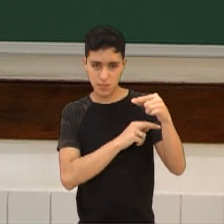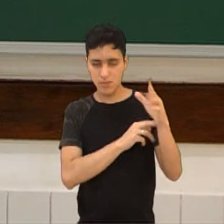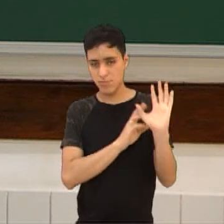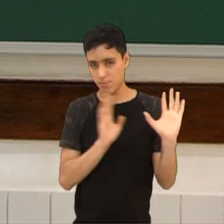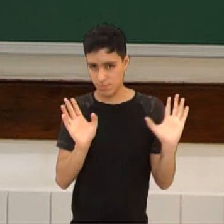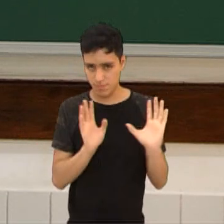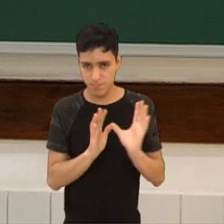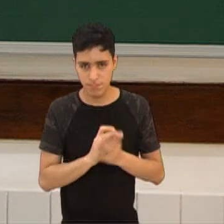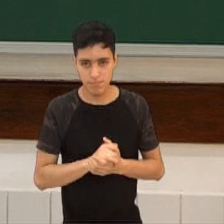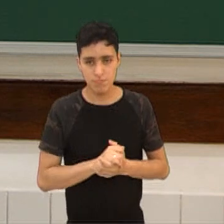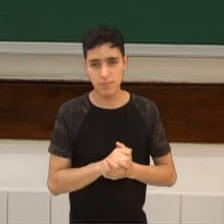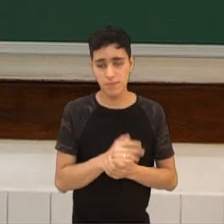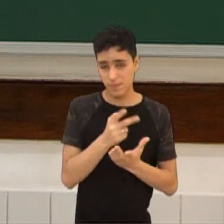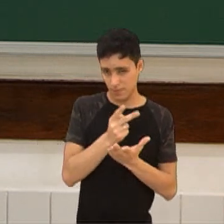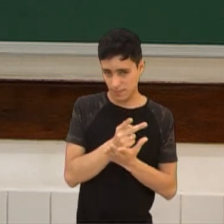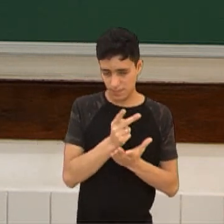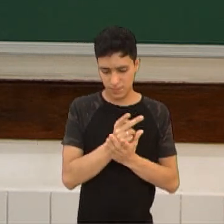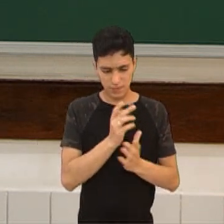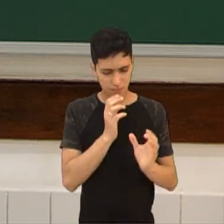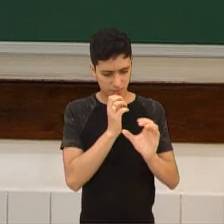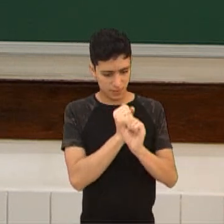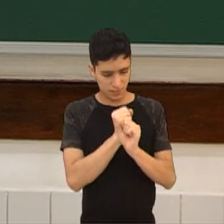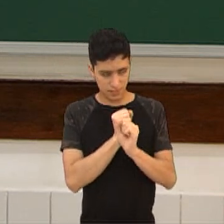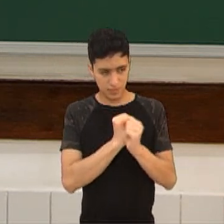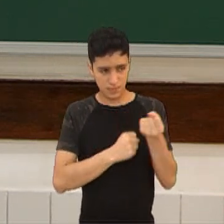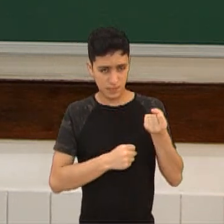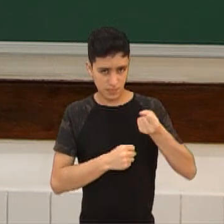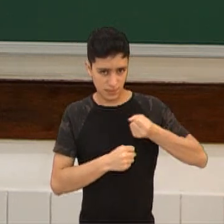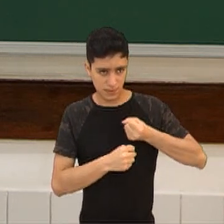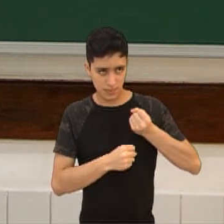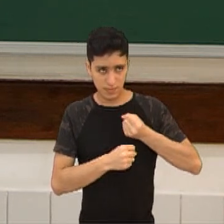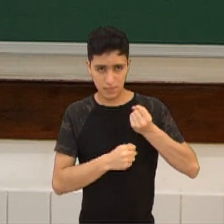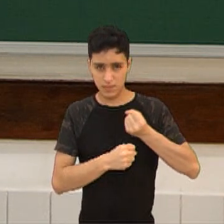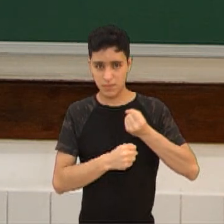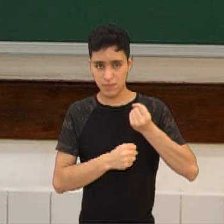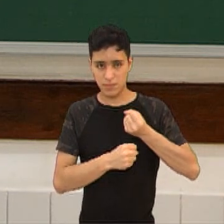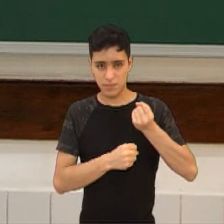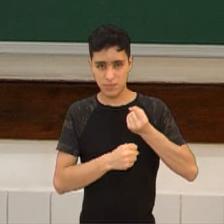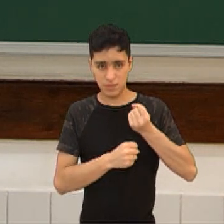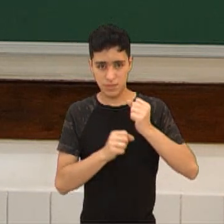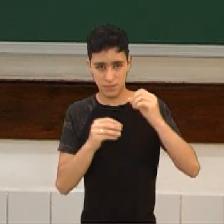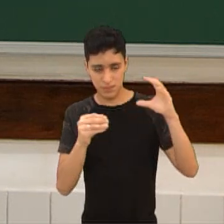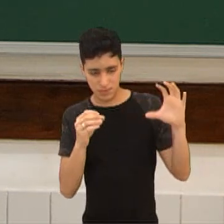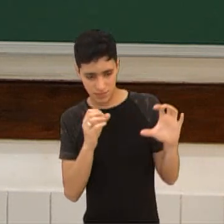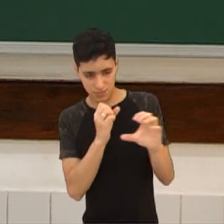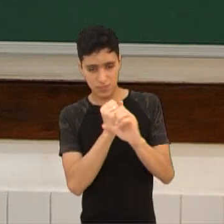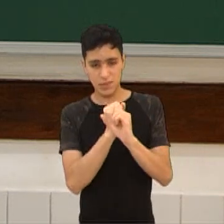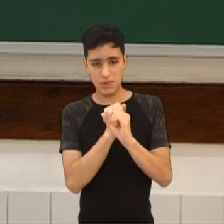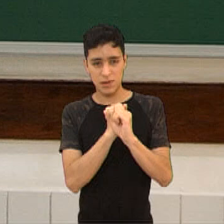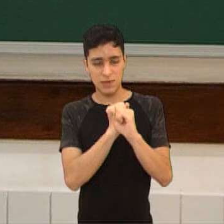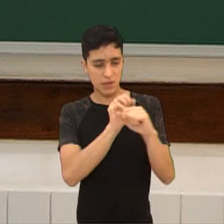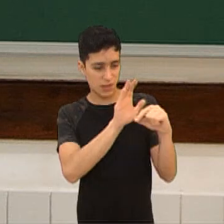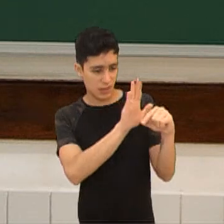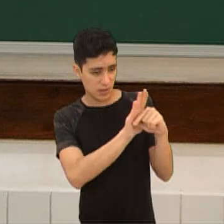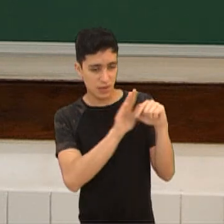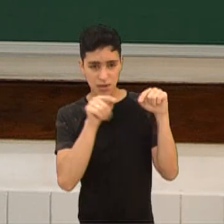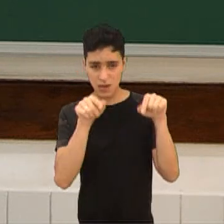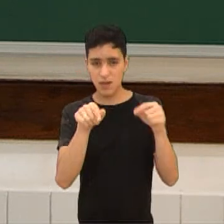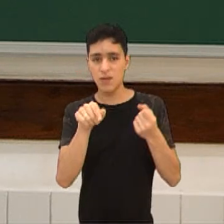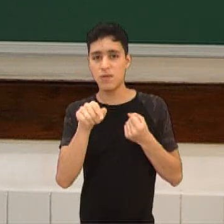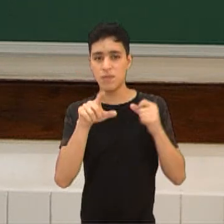termo. Toda vez que eu vou somar um número, pegar um número e adicionar um número negativo, esse número